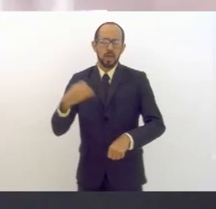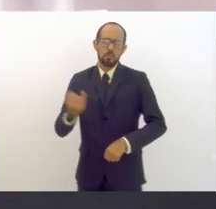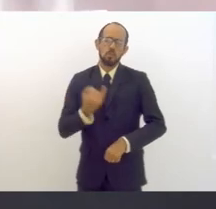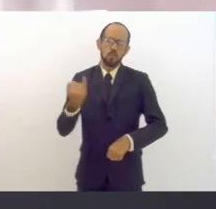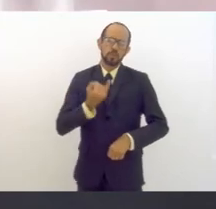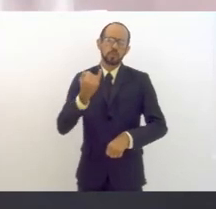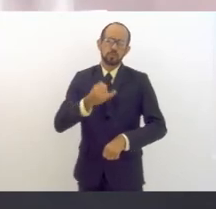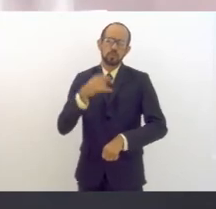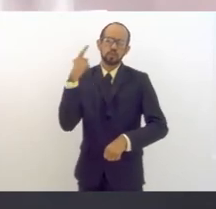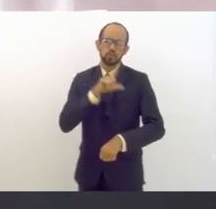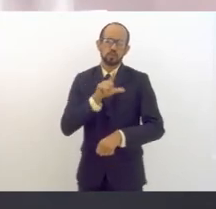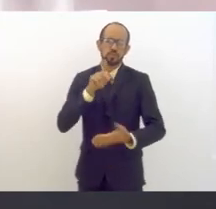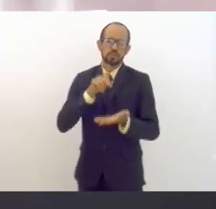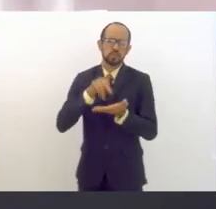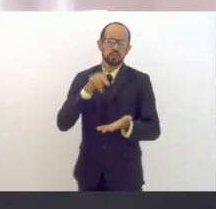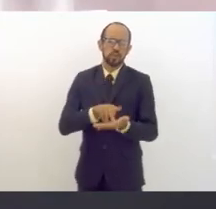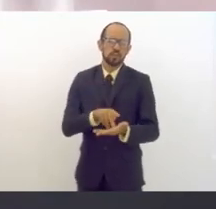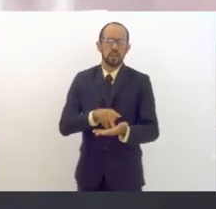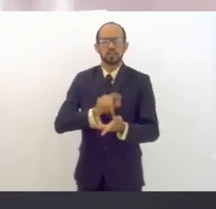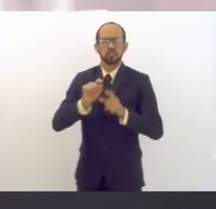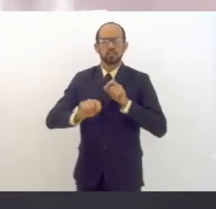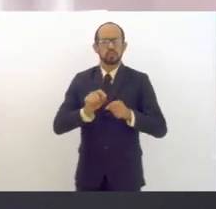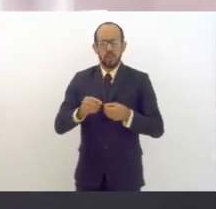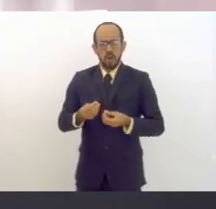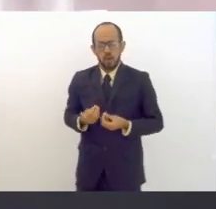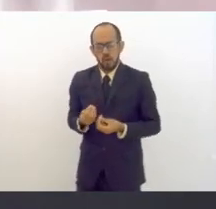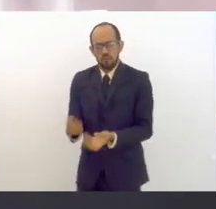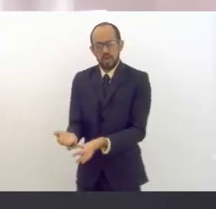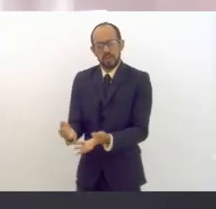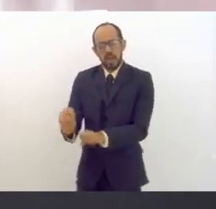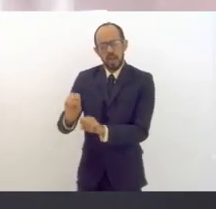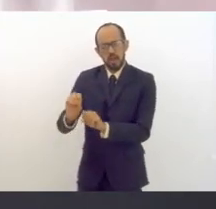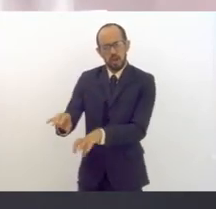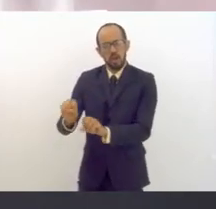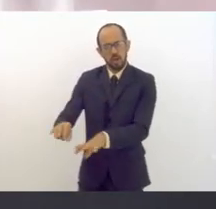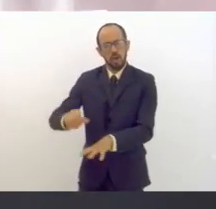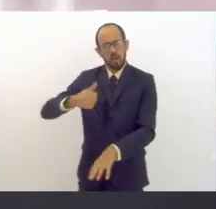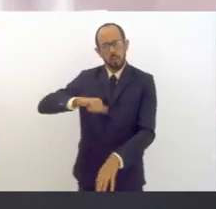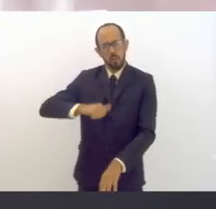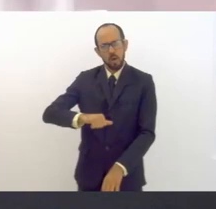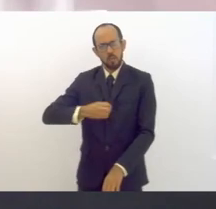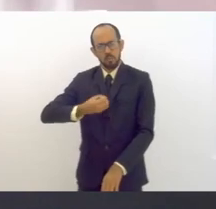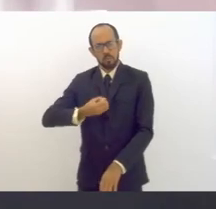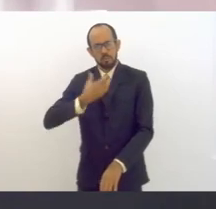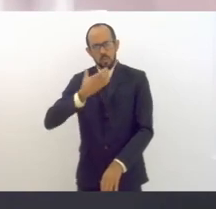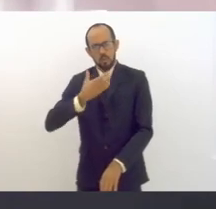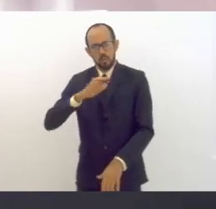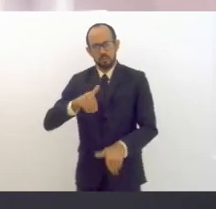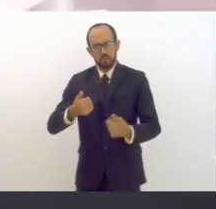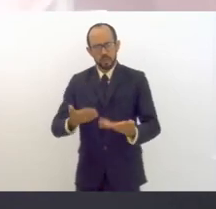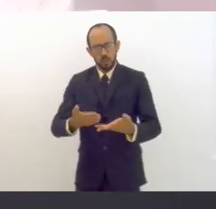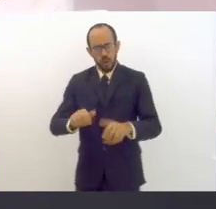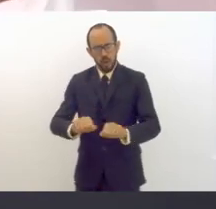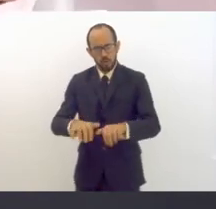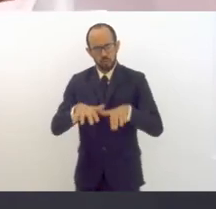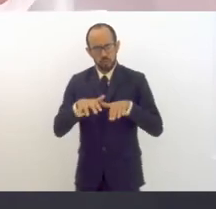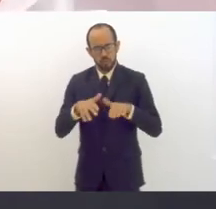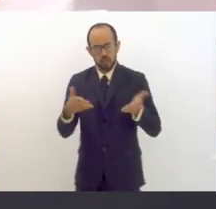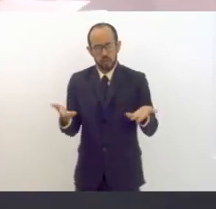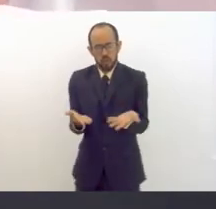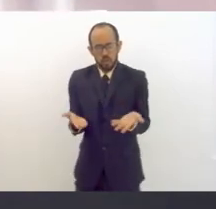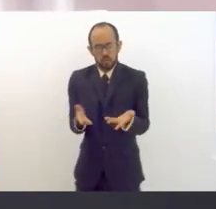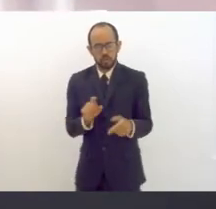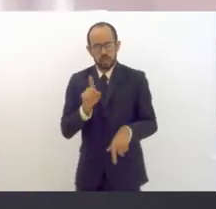fundamentais para que a gente, de fato, consiga ofertar educação de qualidade no Estado do Rio de Janeiro. Então, a audiência de hoje é uma